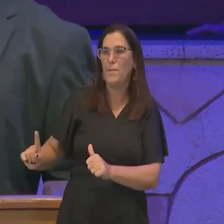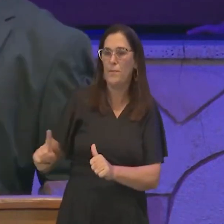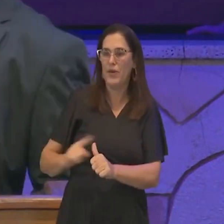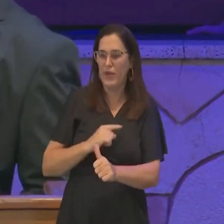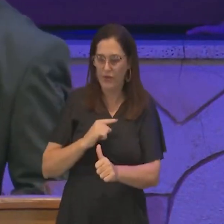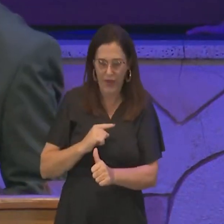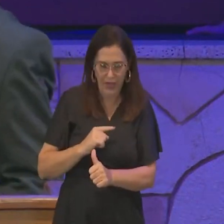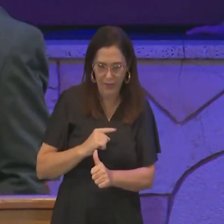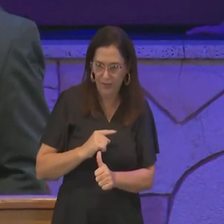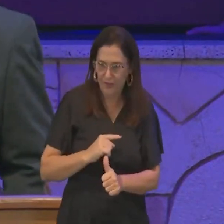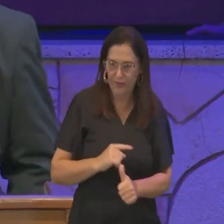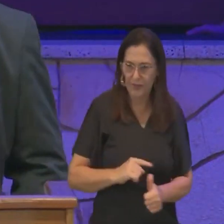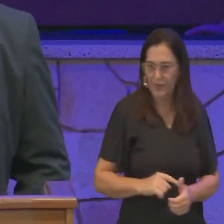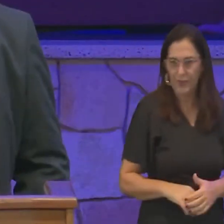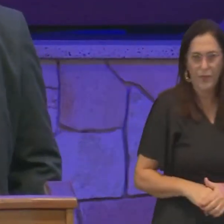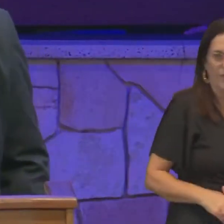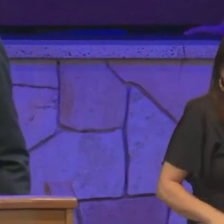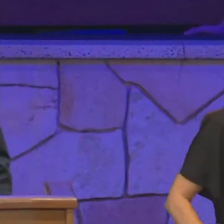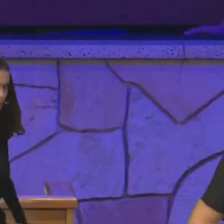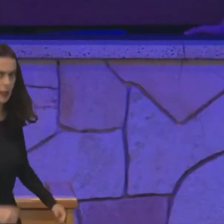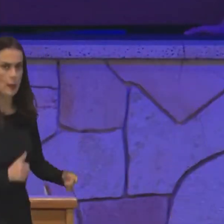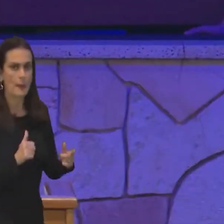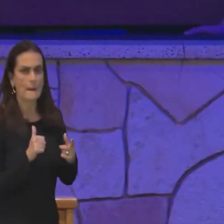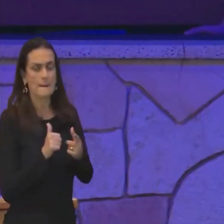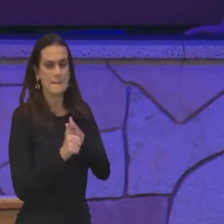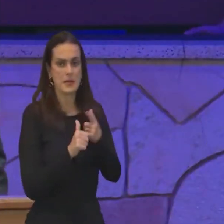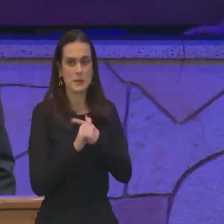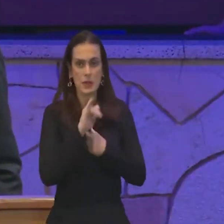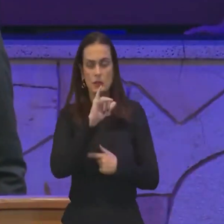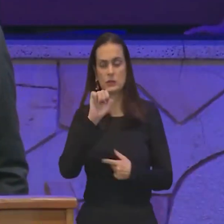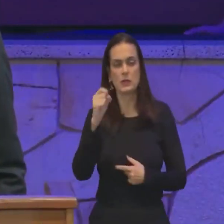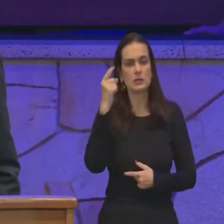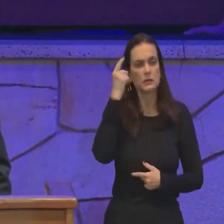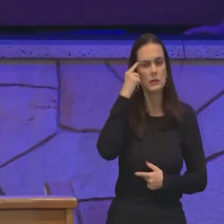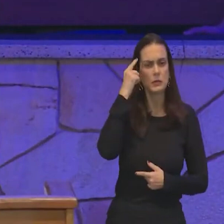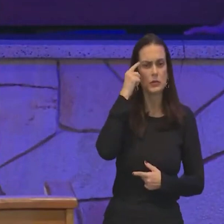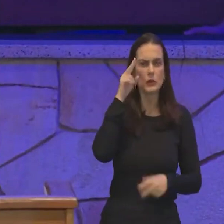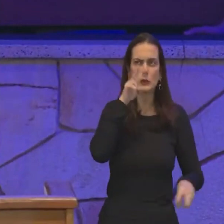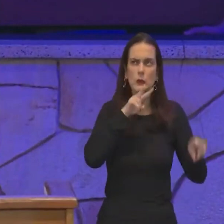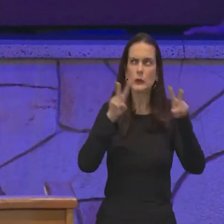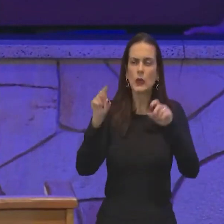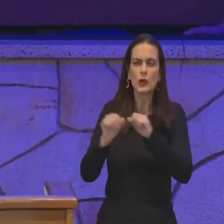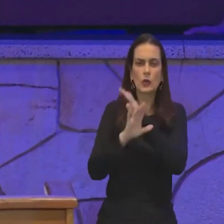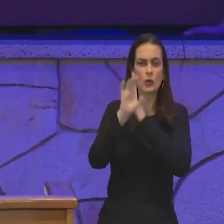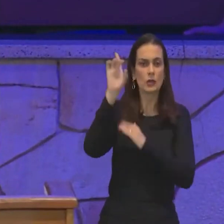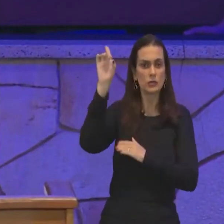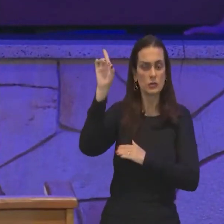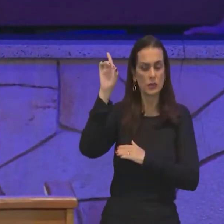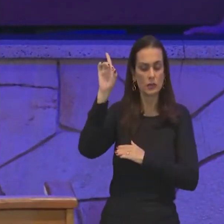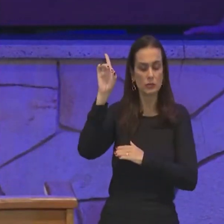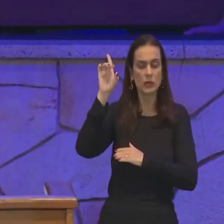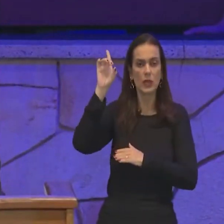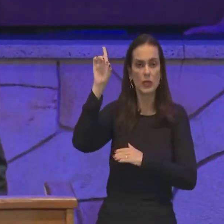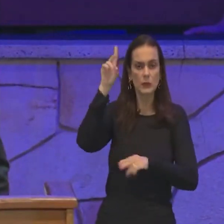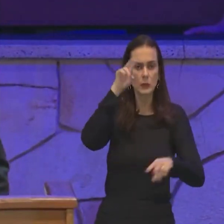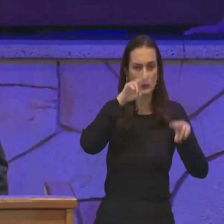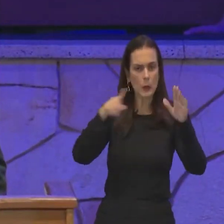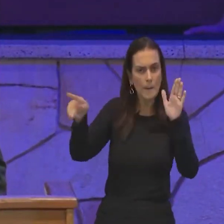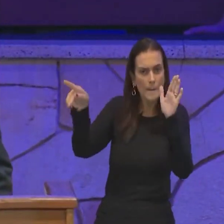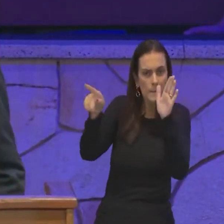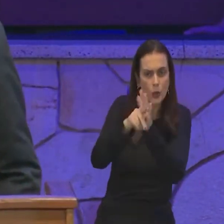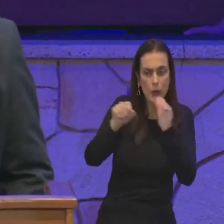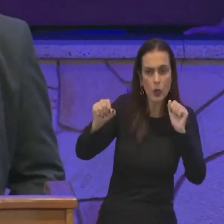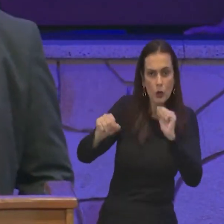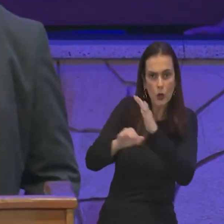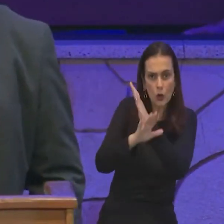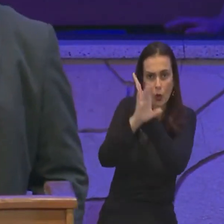lugar, quando Isaías teve aquela visão de Deus, diz o texto, a glória de Deus, quando temos uma visão de Deus, a glória de